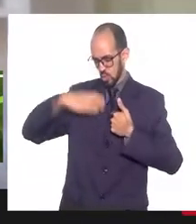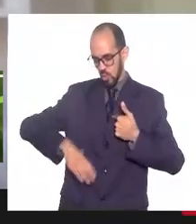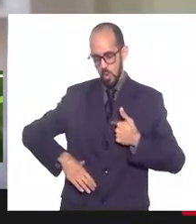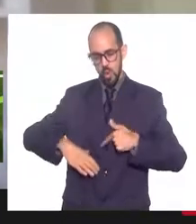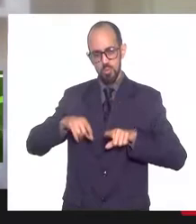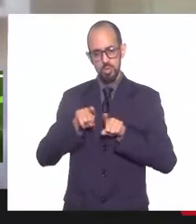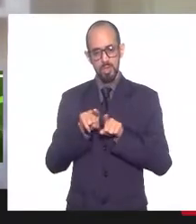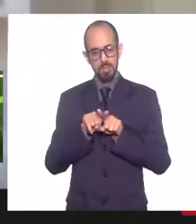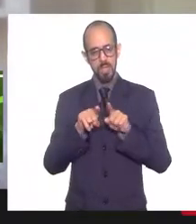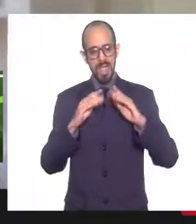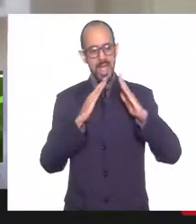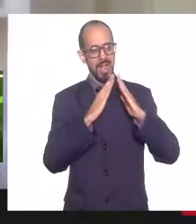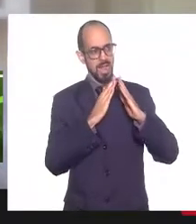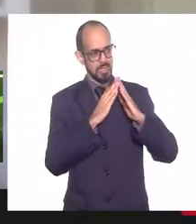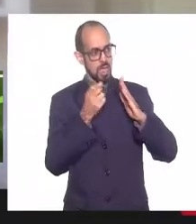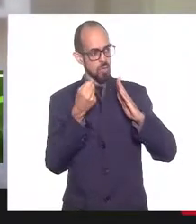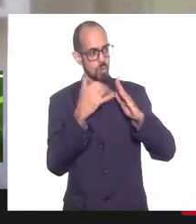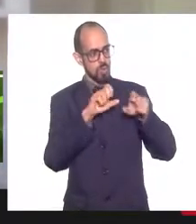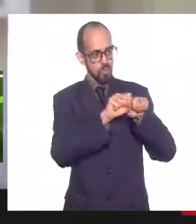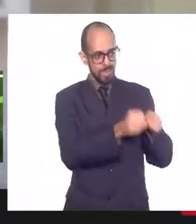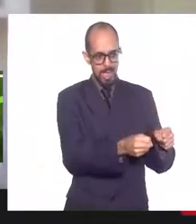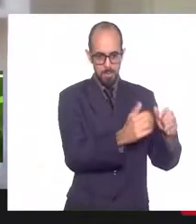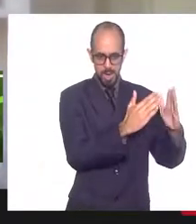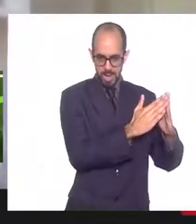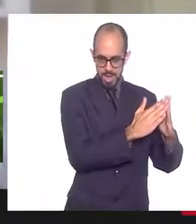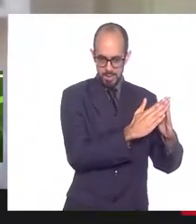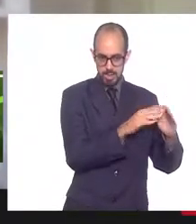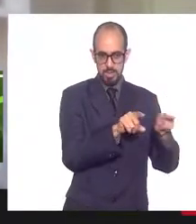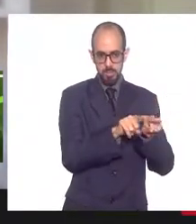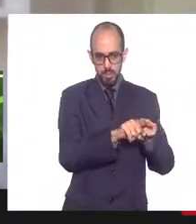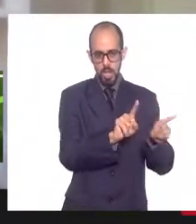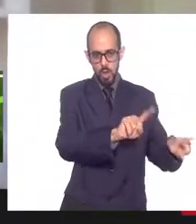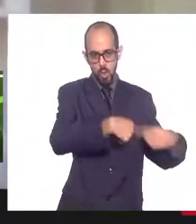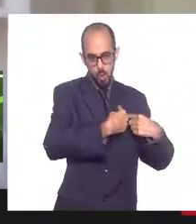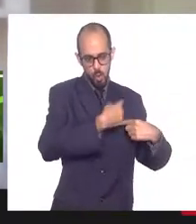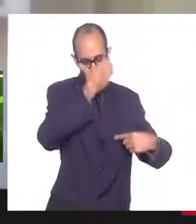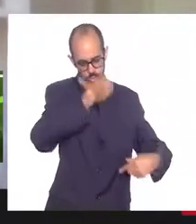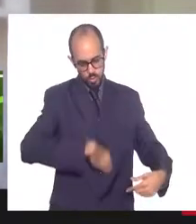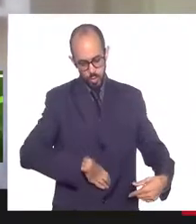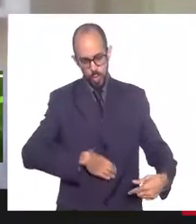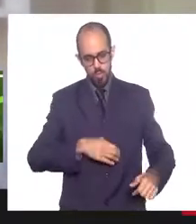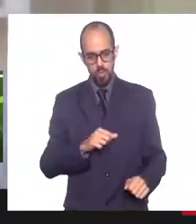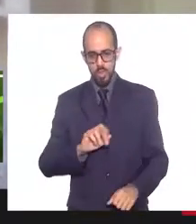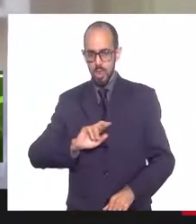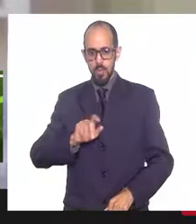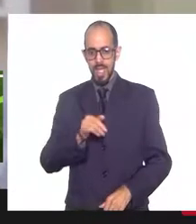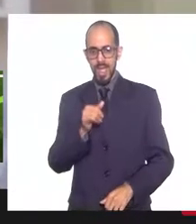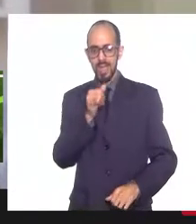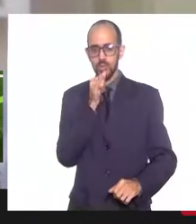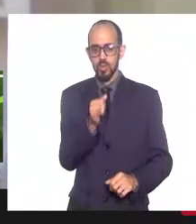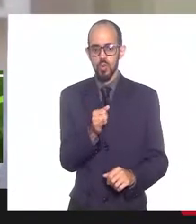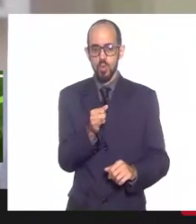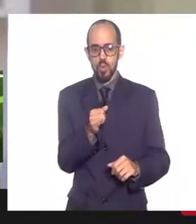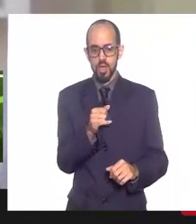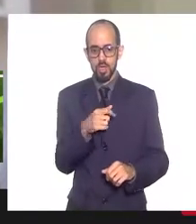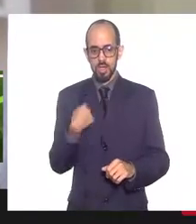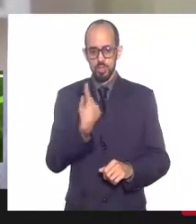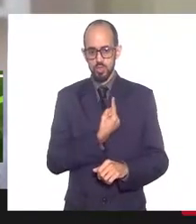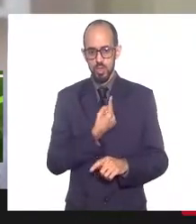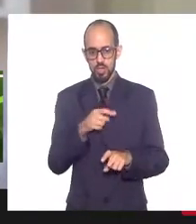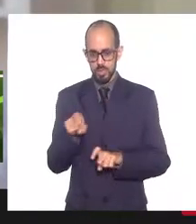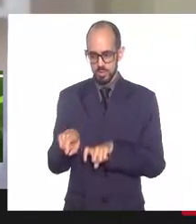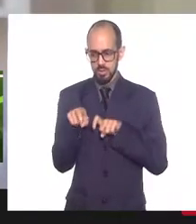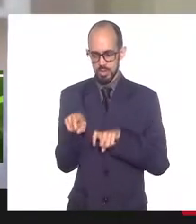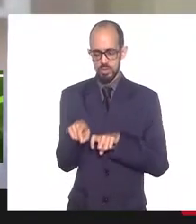um lar. E não à toa os nossos terreiros, nossas roças, são chamadas de casas, lar de